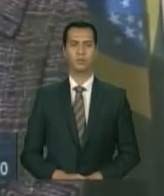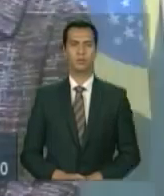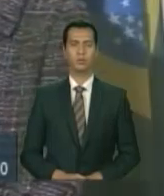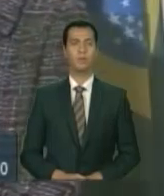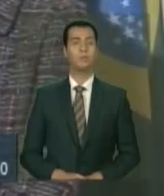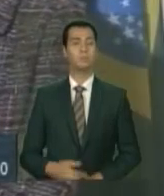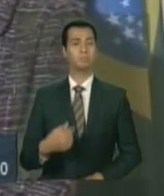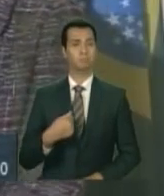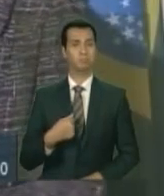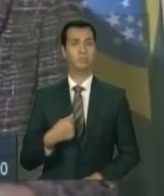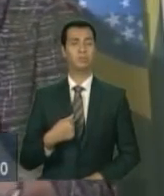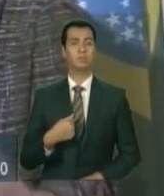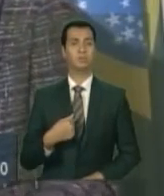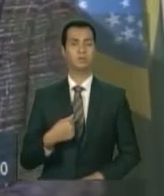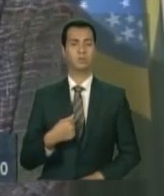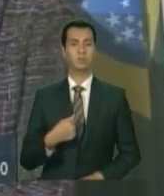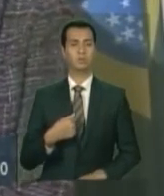grande